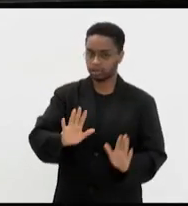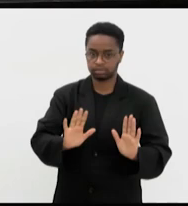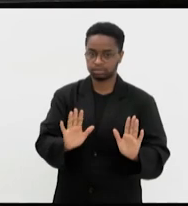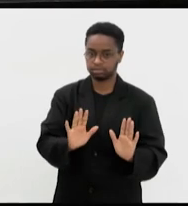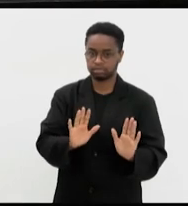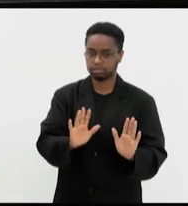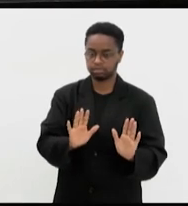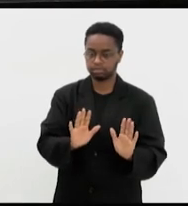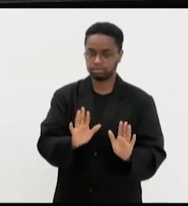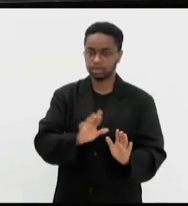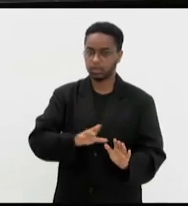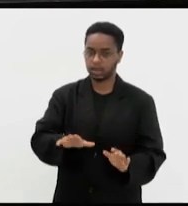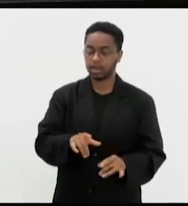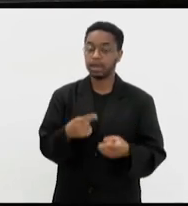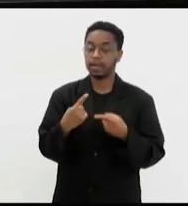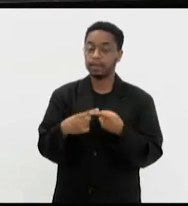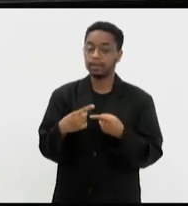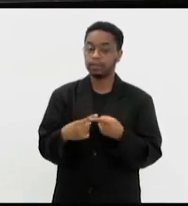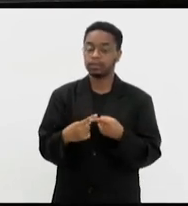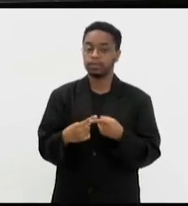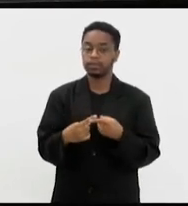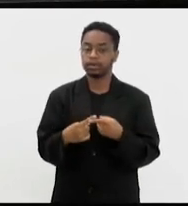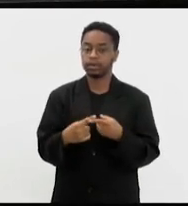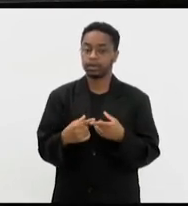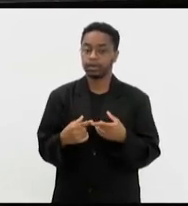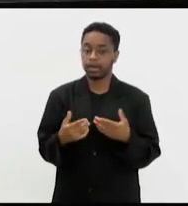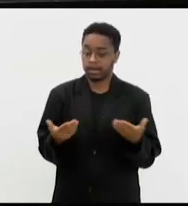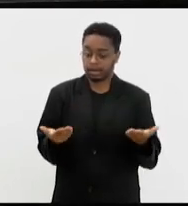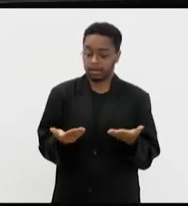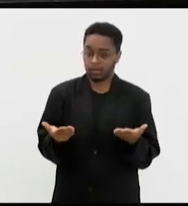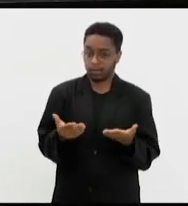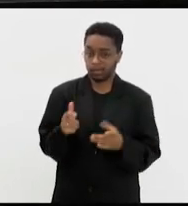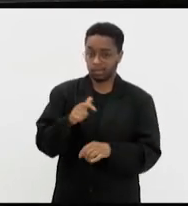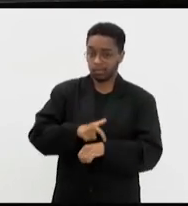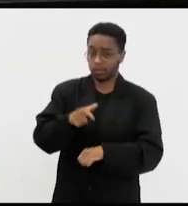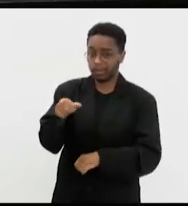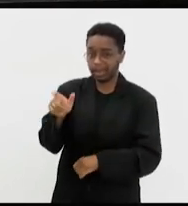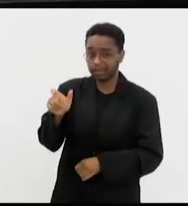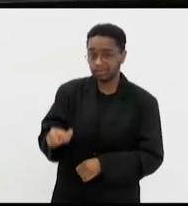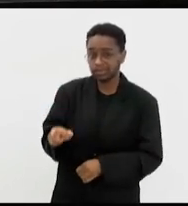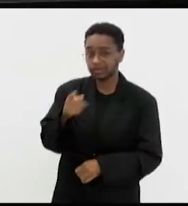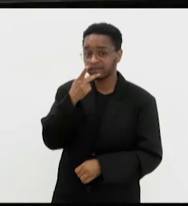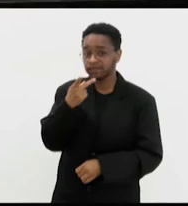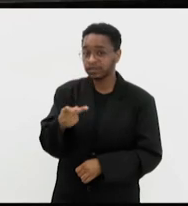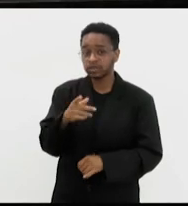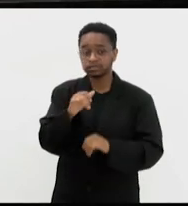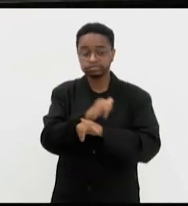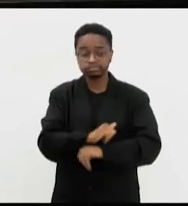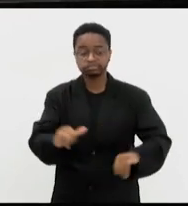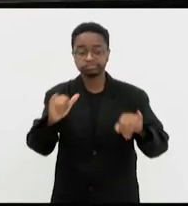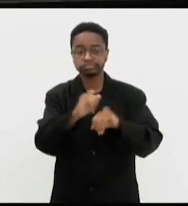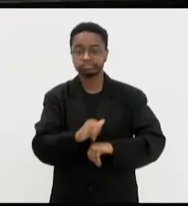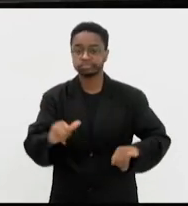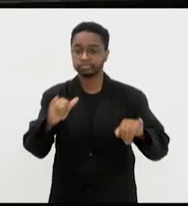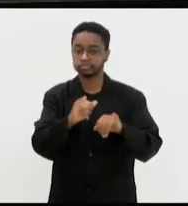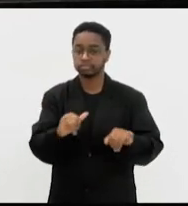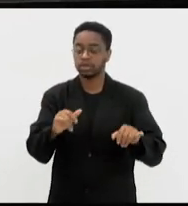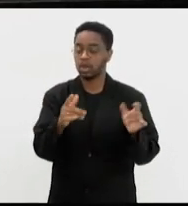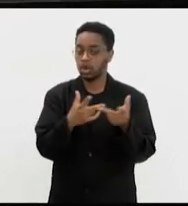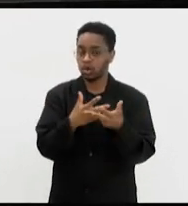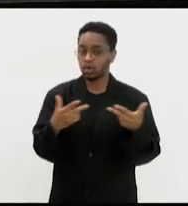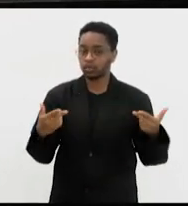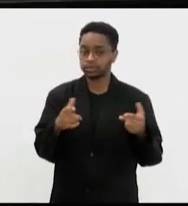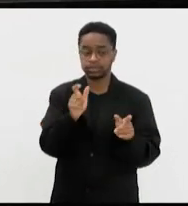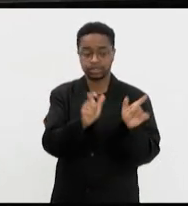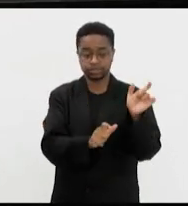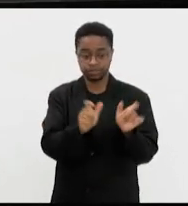disso no caso específico foi uma reverbaração daquilo que